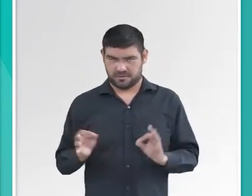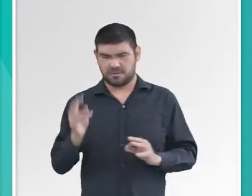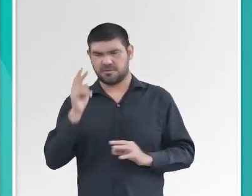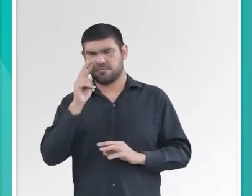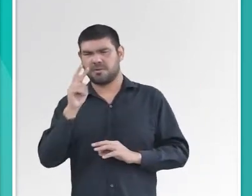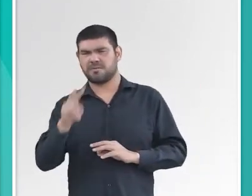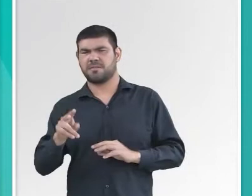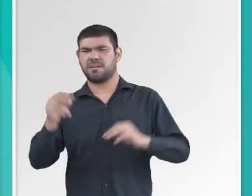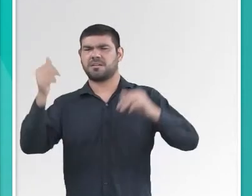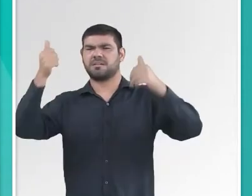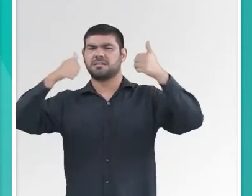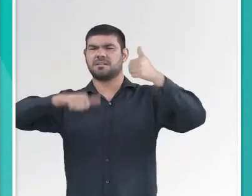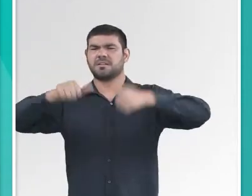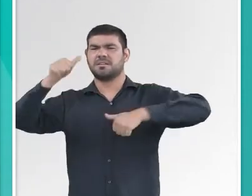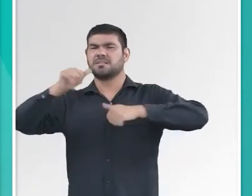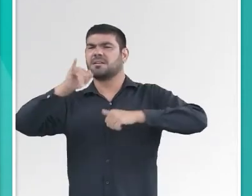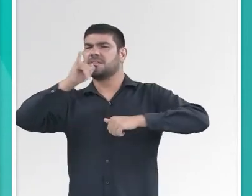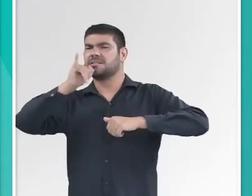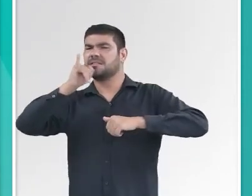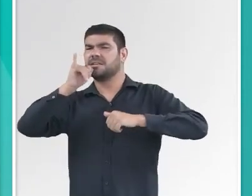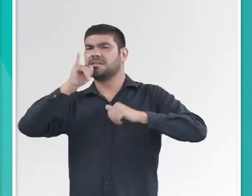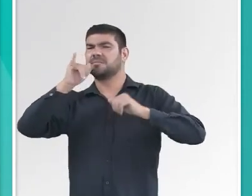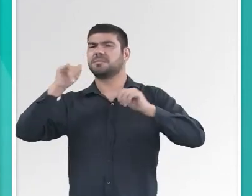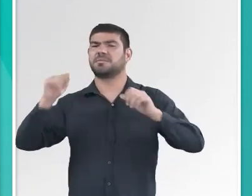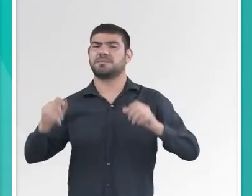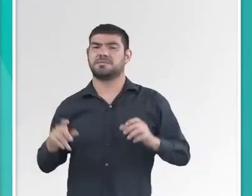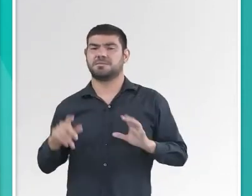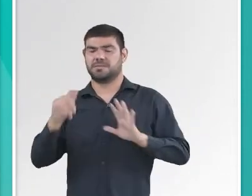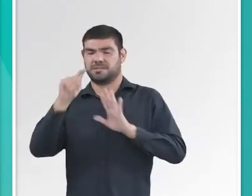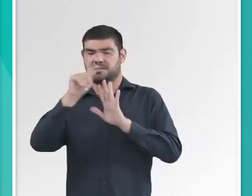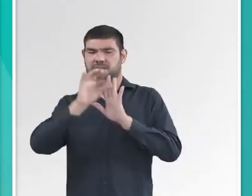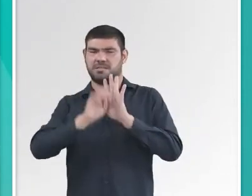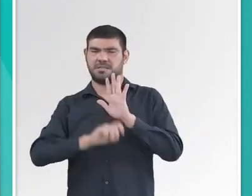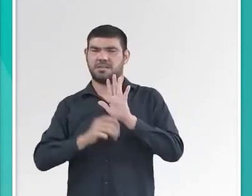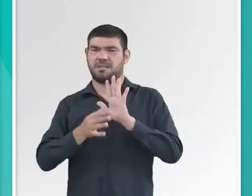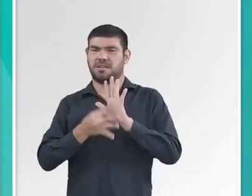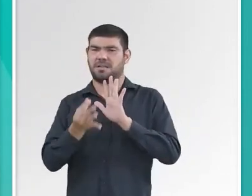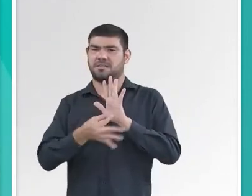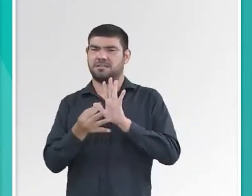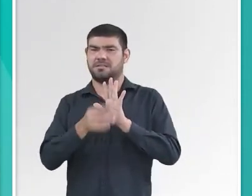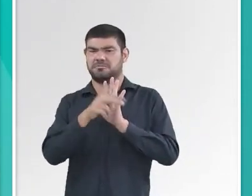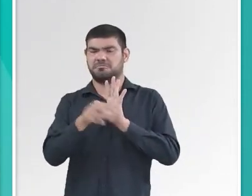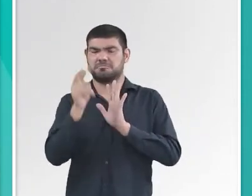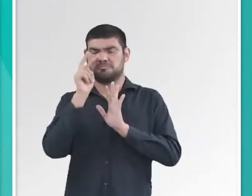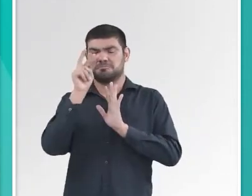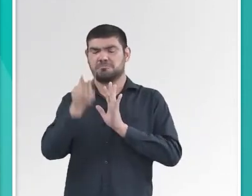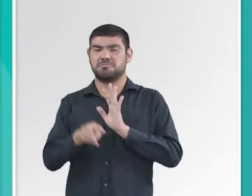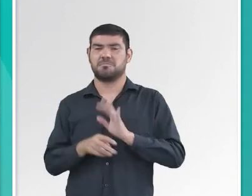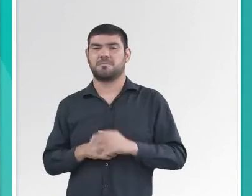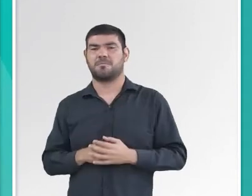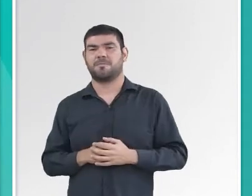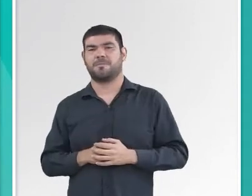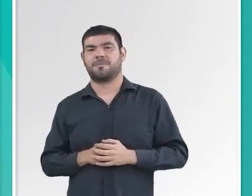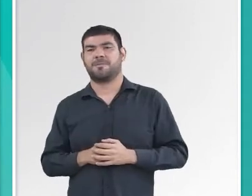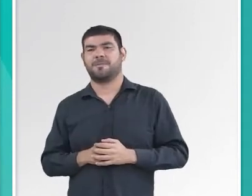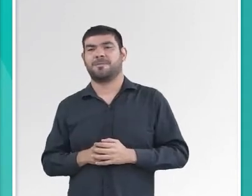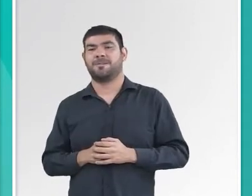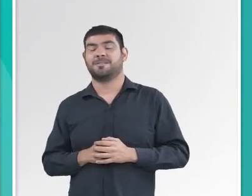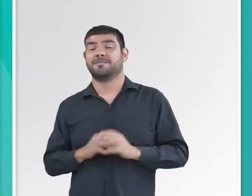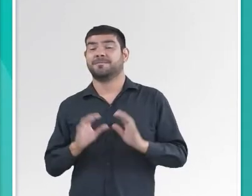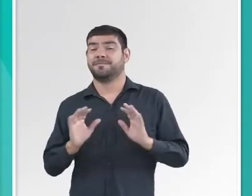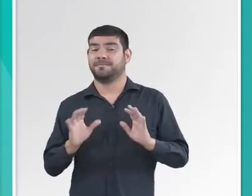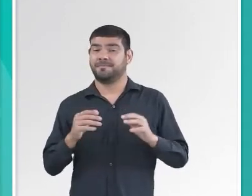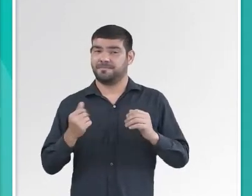um exemplo de resenha que pode, no caso, vai auxiliar a esclarecer muitas coisas para vocês agora, tá? Mas eu tenho que advertir uma coisa